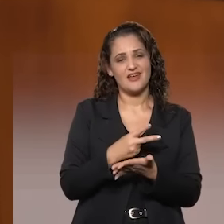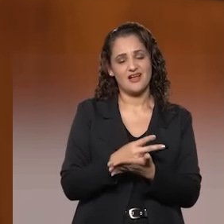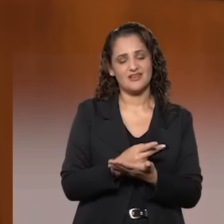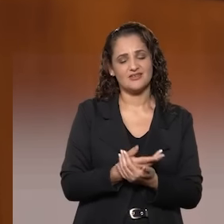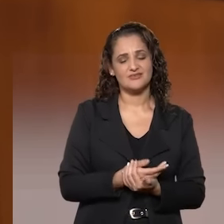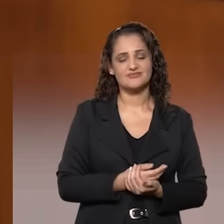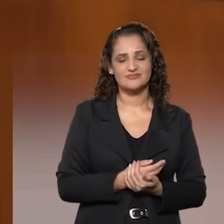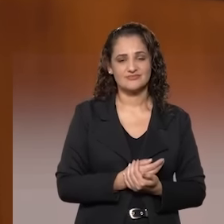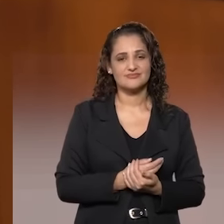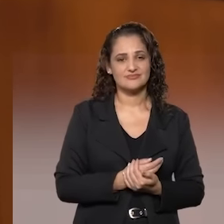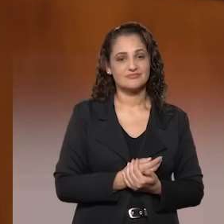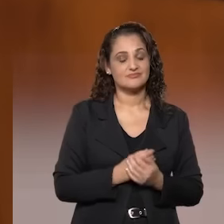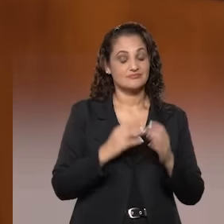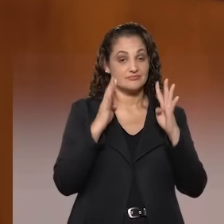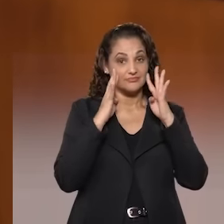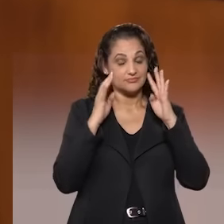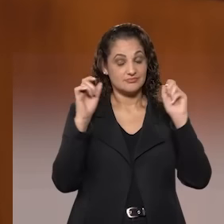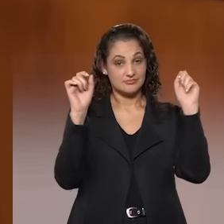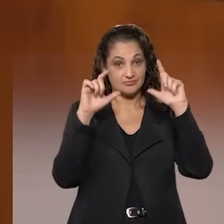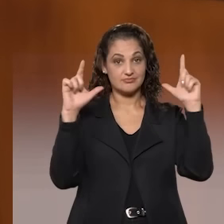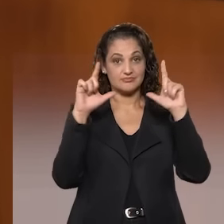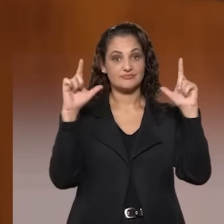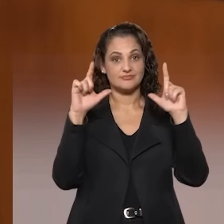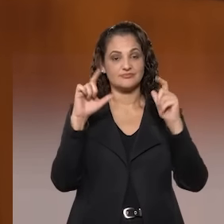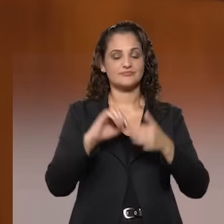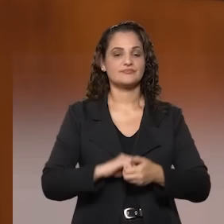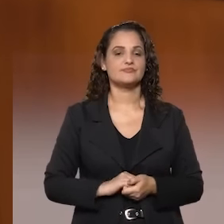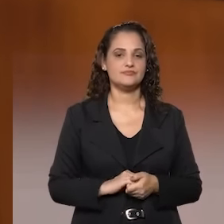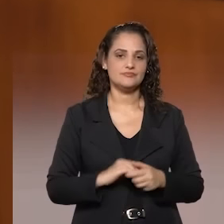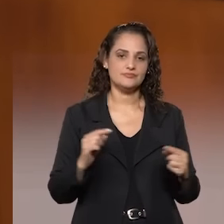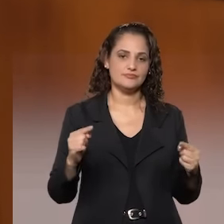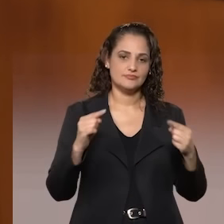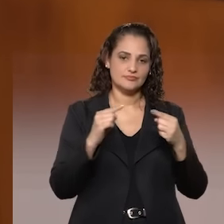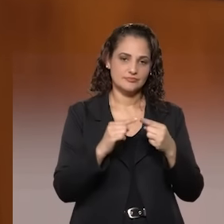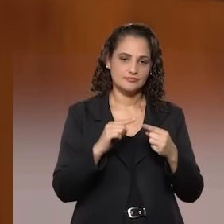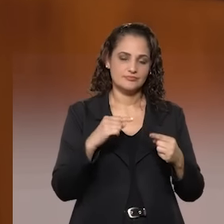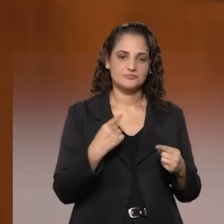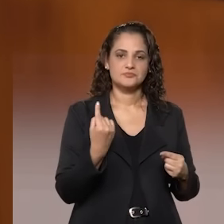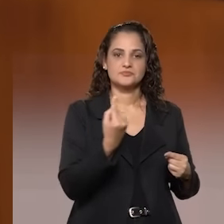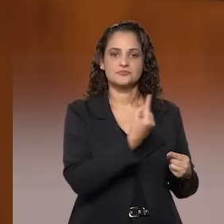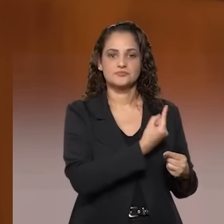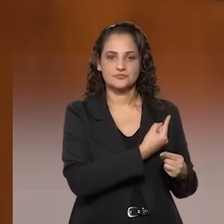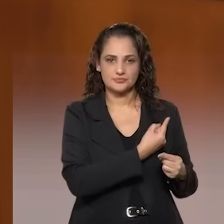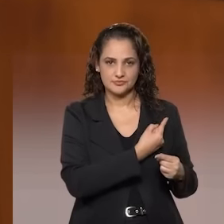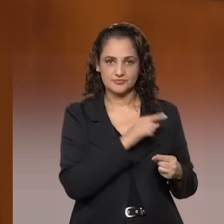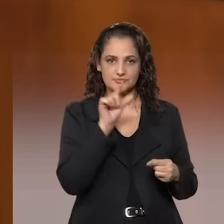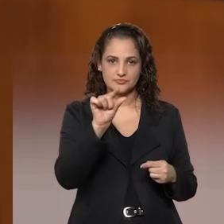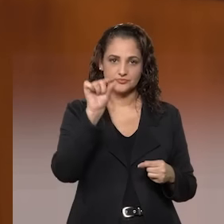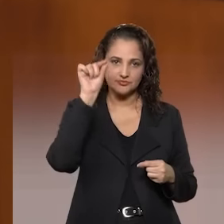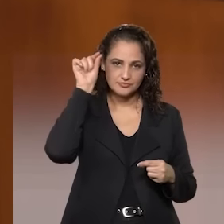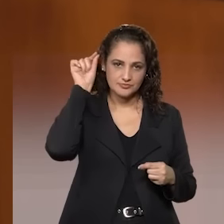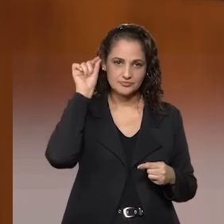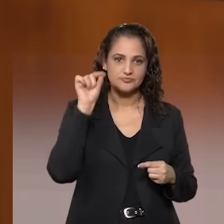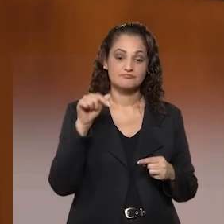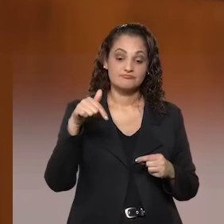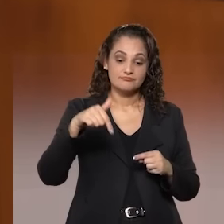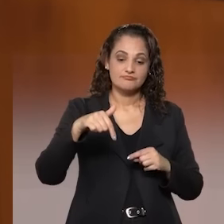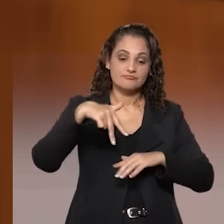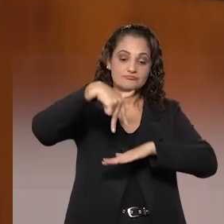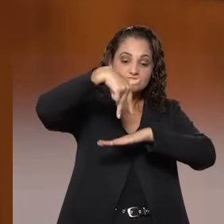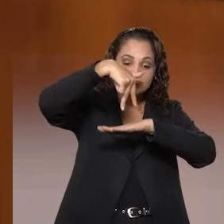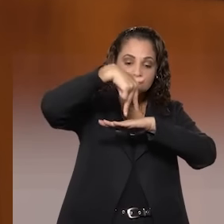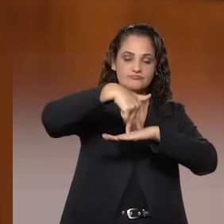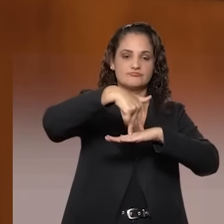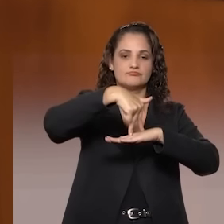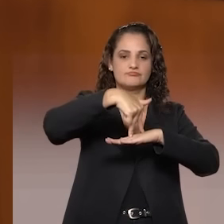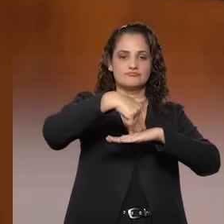relação ao que nós que fomos escolhidos para estarmos nas organizações e E falarmos em nome dela o